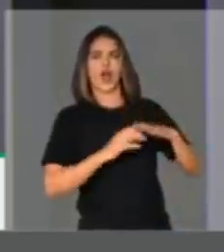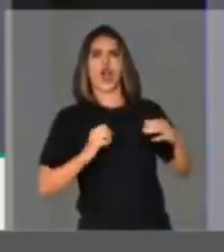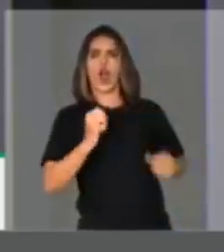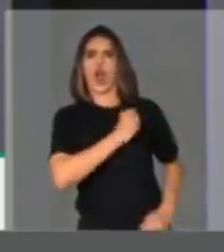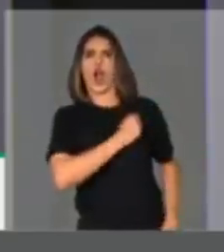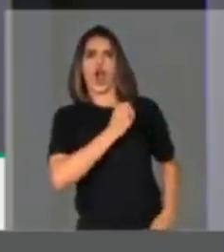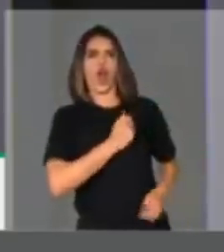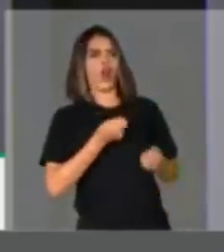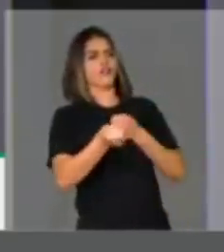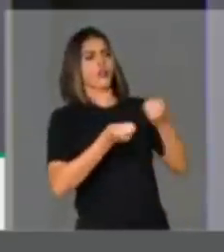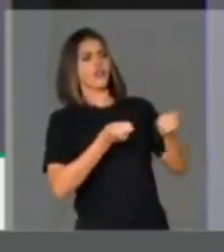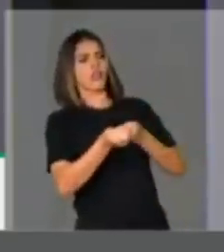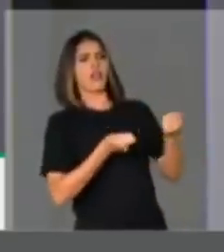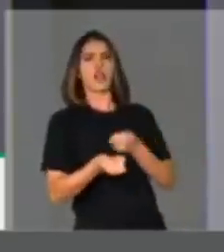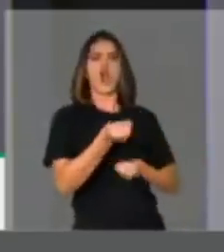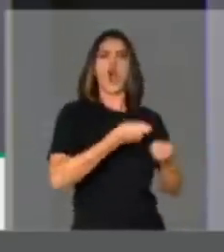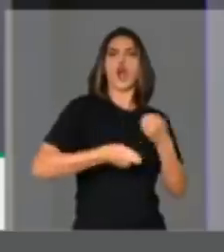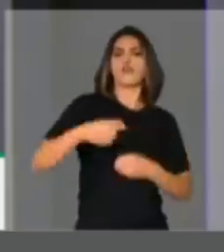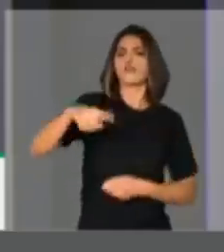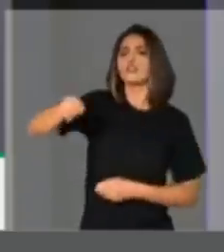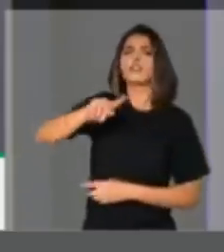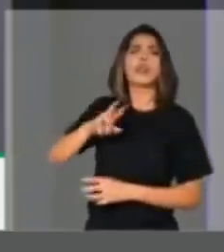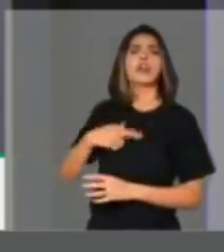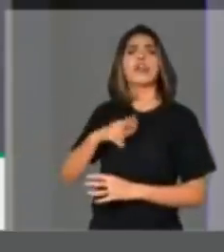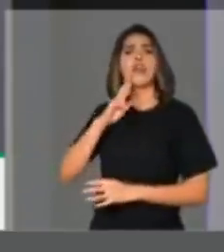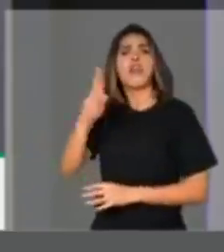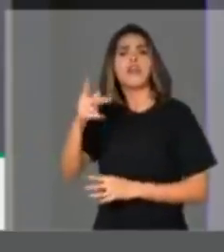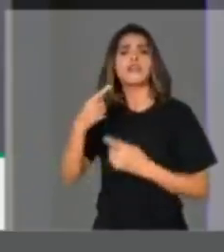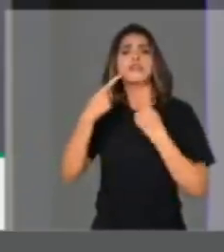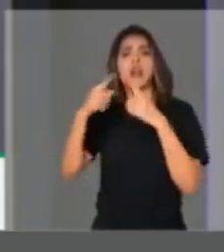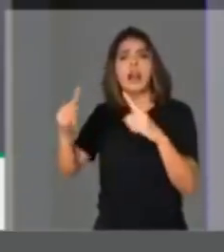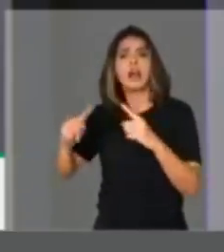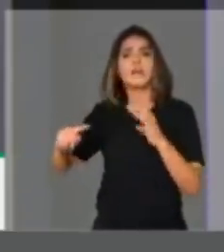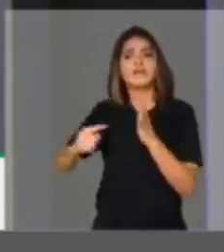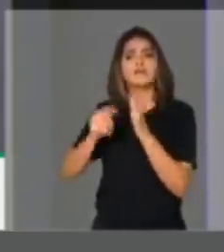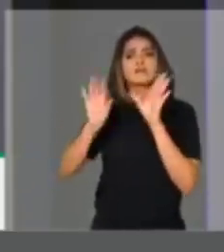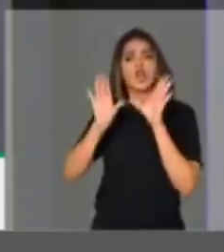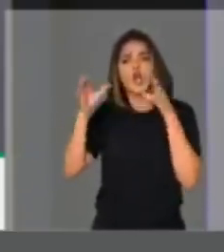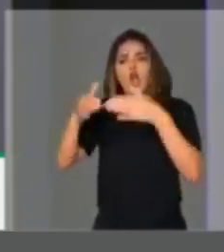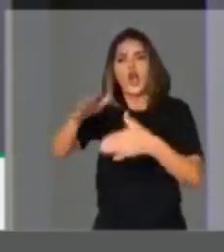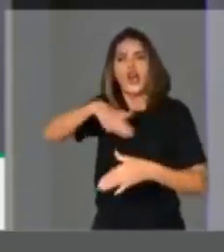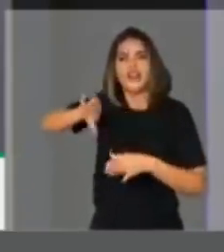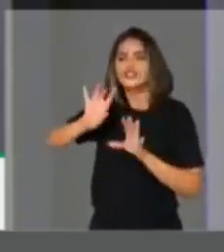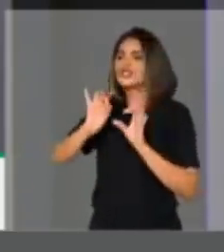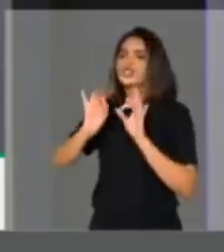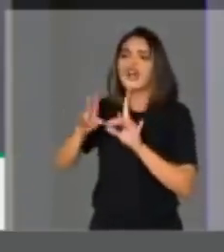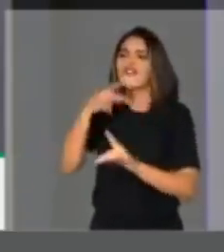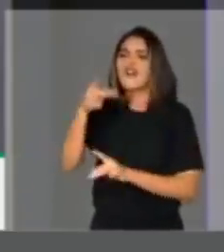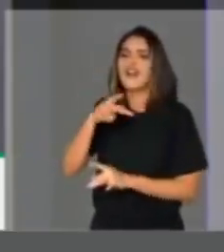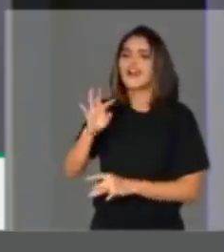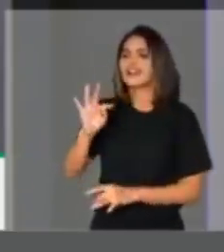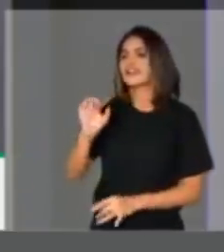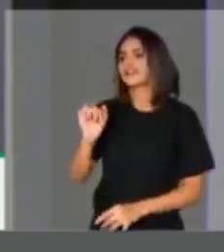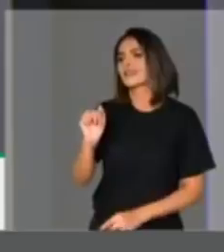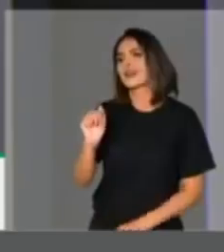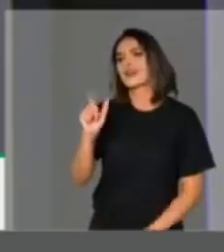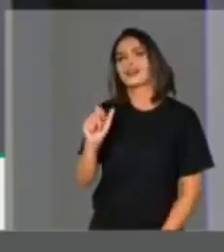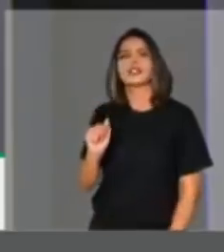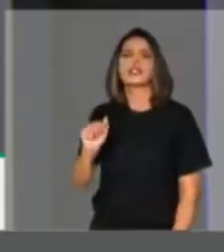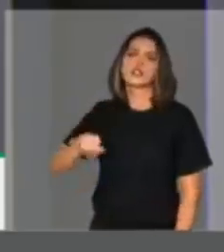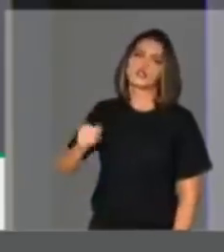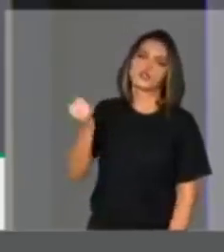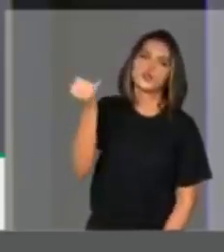enquanto vocês reclamam dos problemas do país em congressos fechados entre si, falando sobre o impacto da taxa de juros na